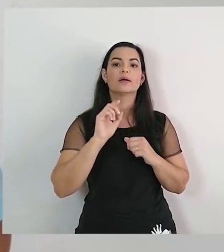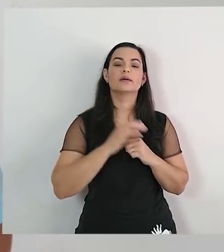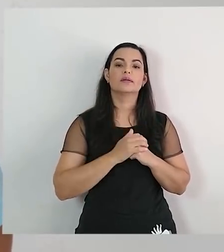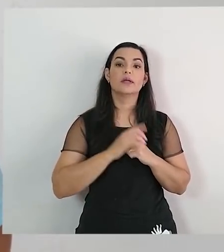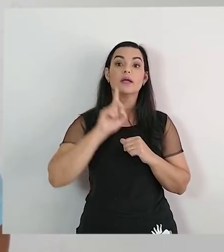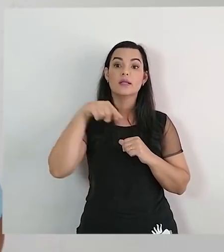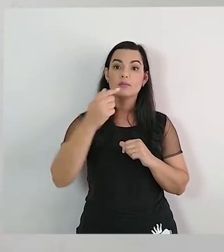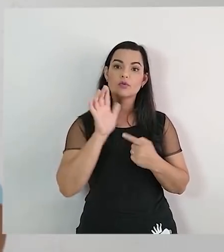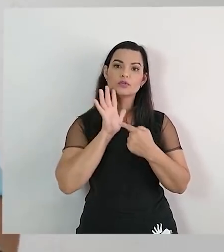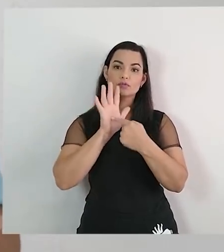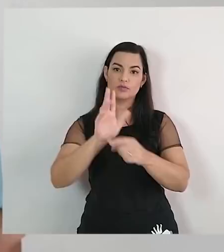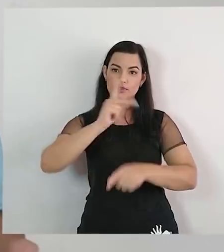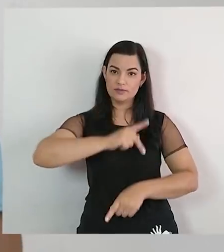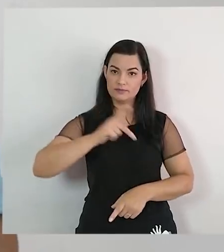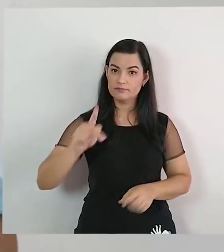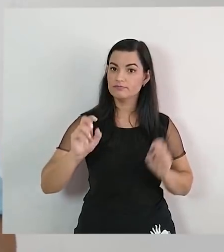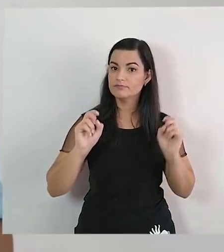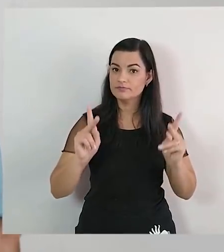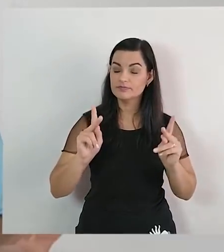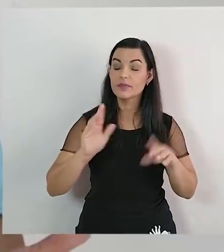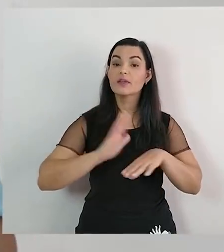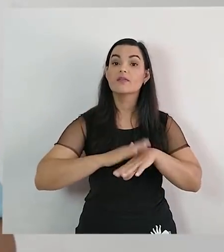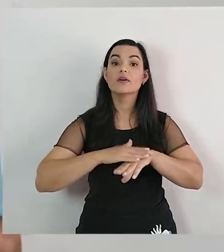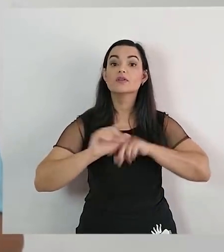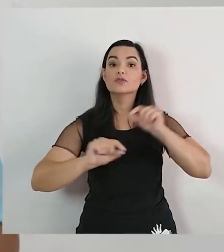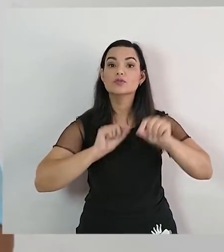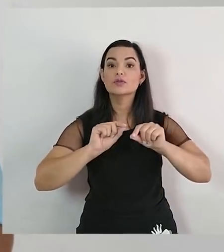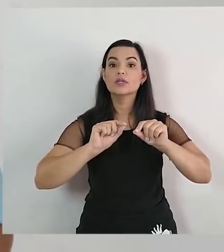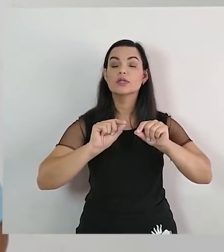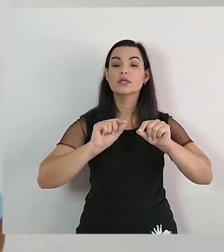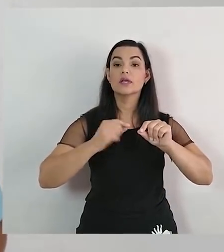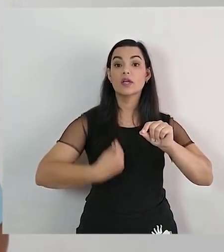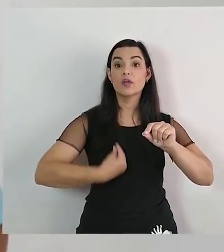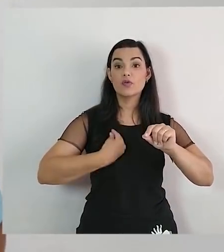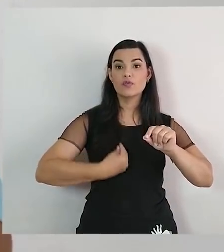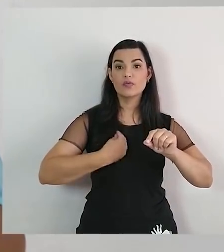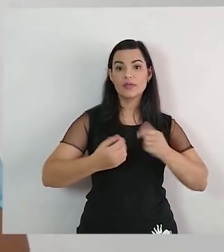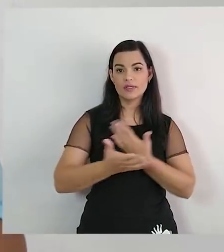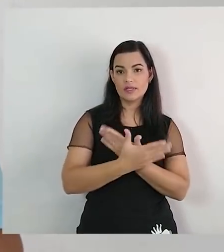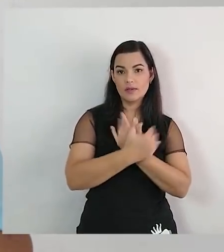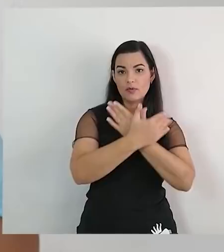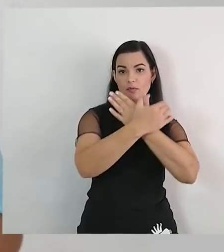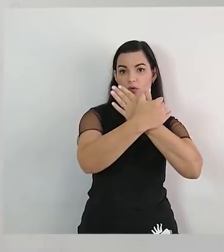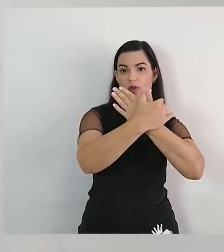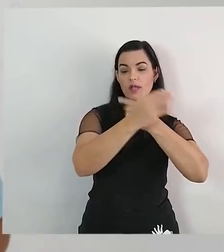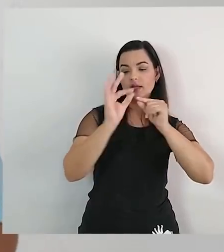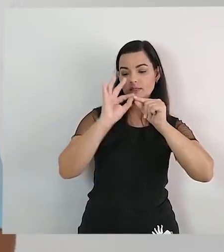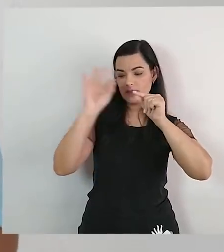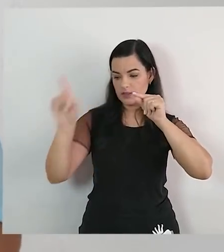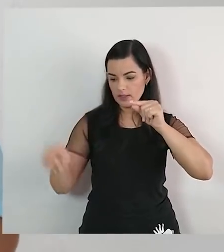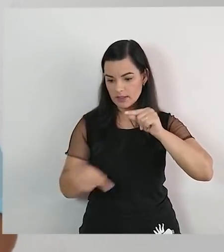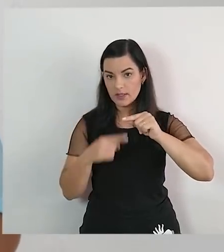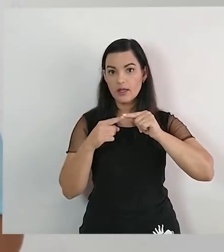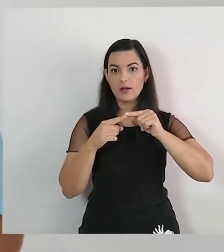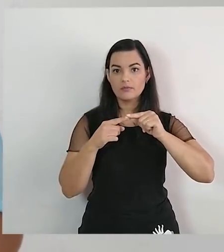seus professores, que vocês montem um ciclo de vida da borboleta utilizando